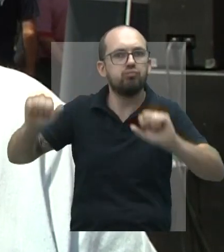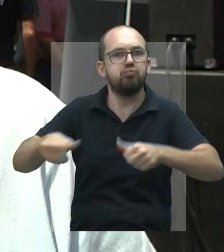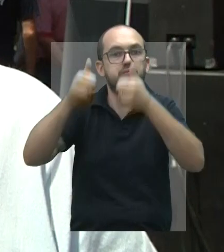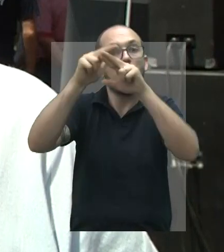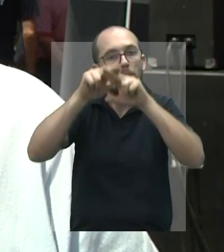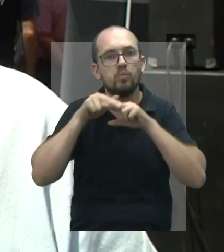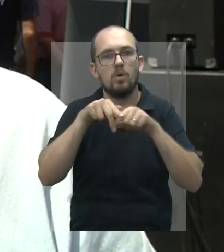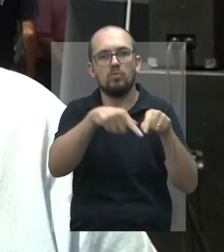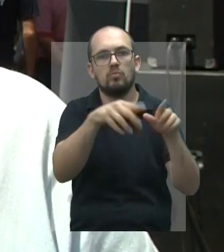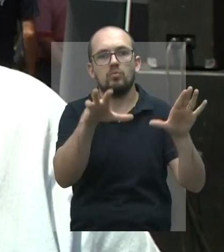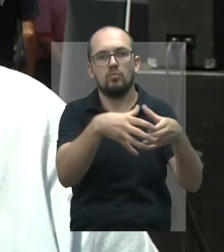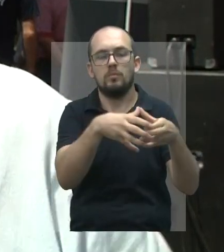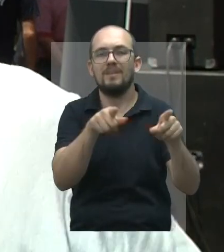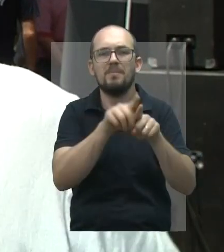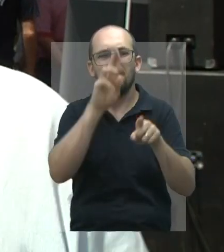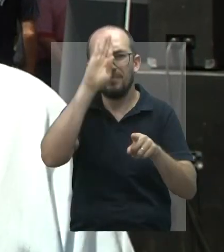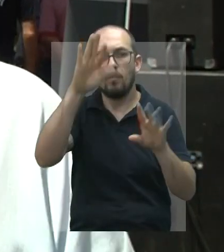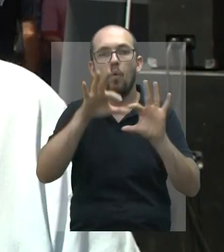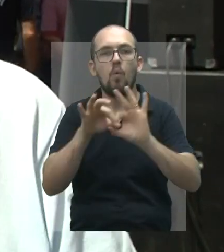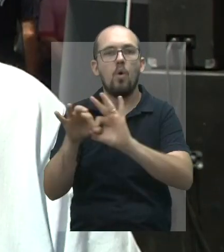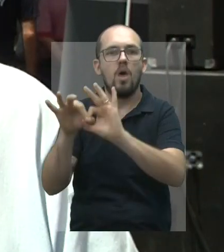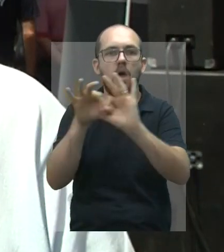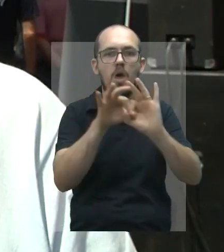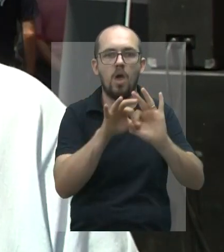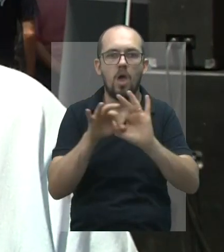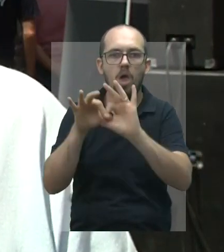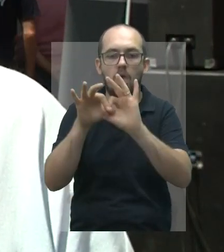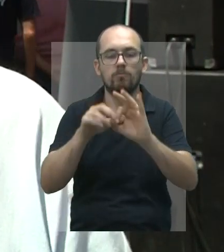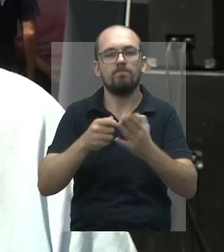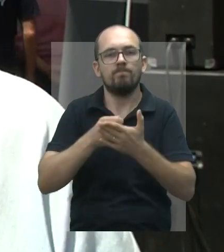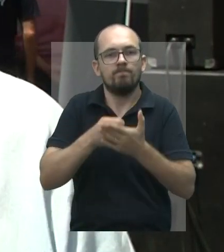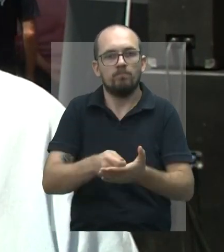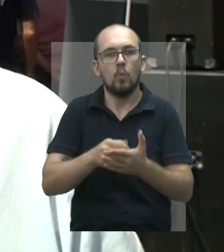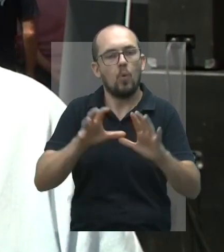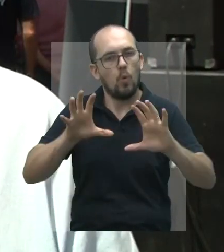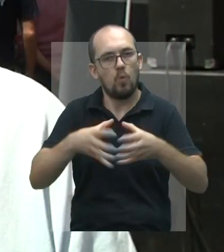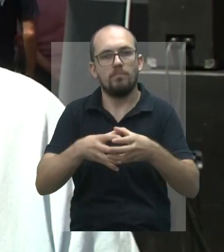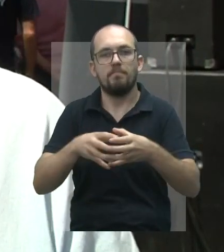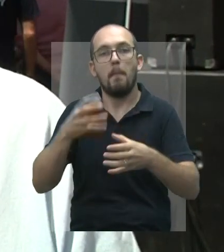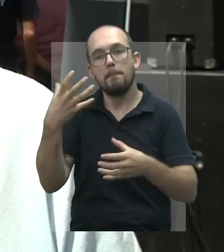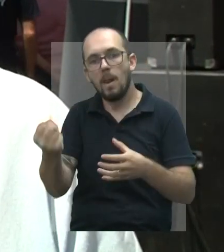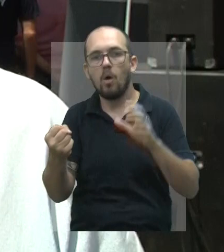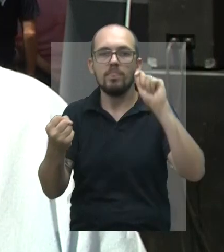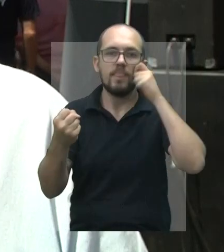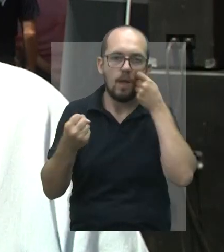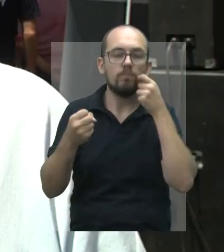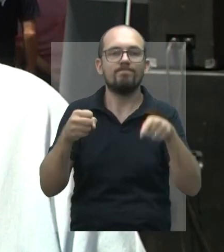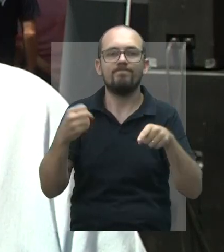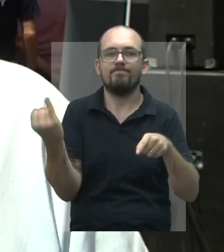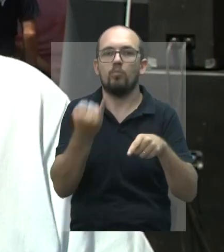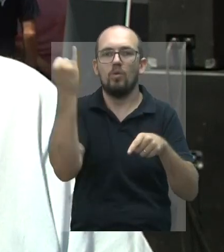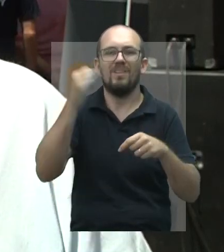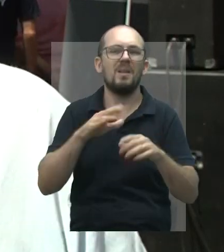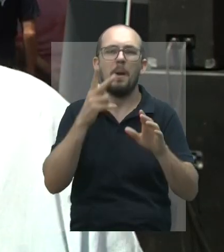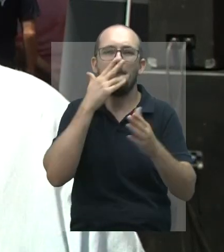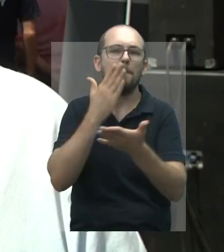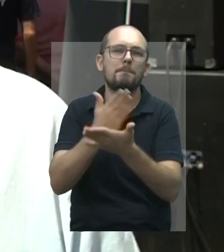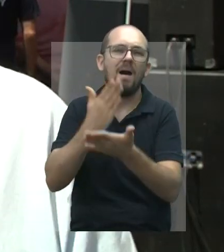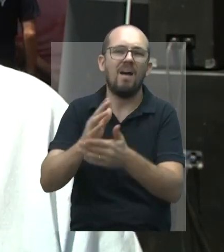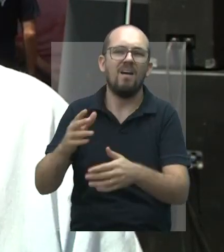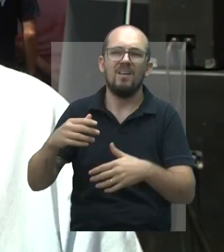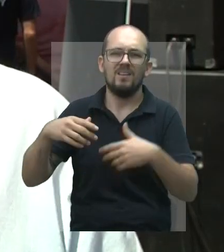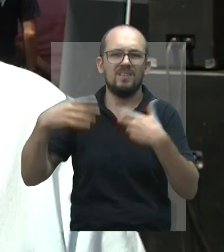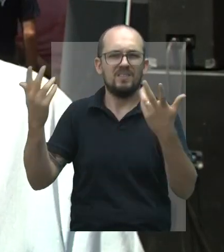principalmente, tá, com a união que solidificou entre os brancos e os negros. Isso é muito importante, que não venham essa